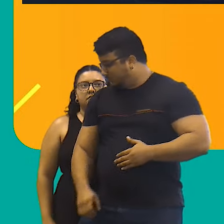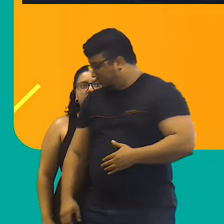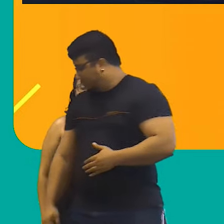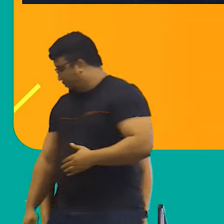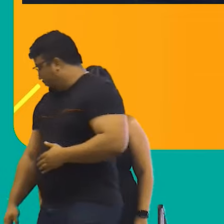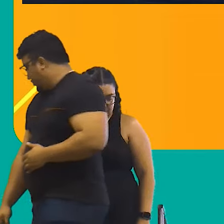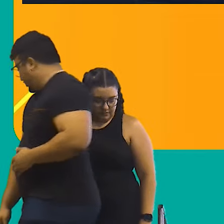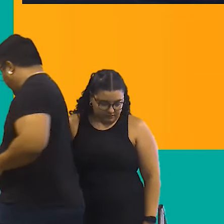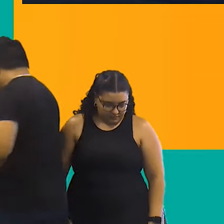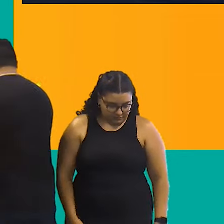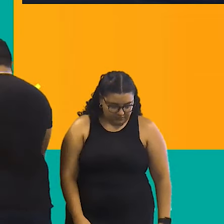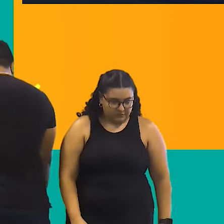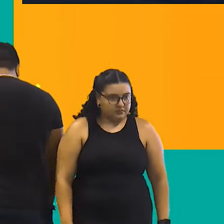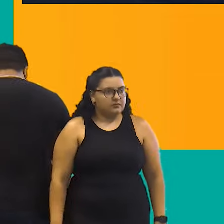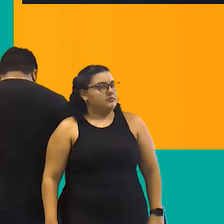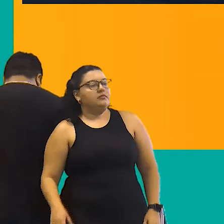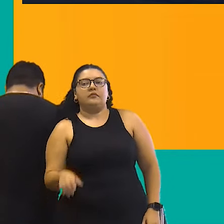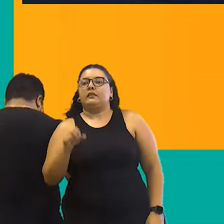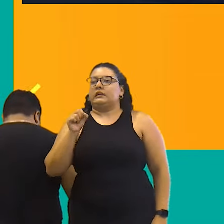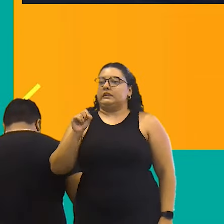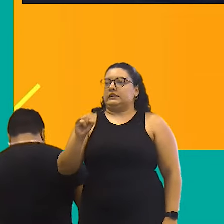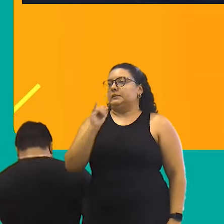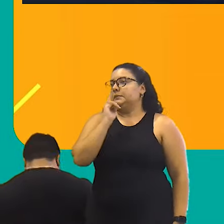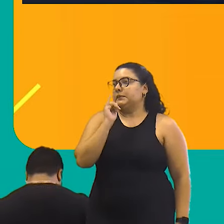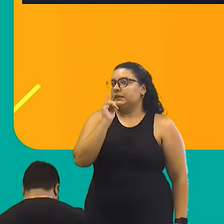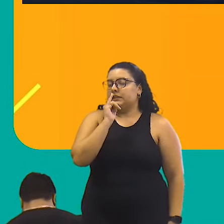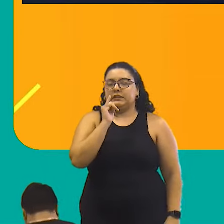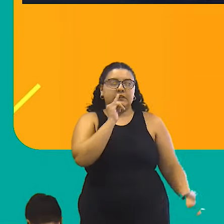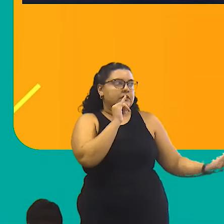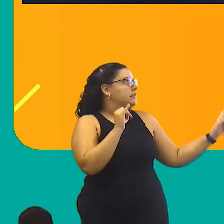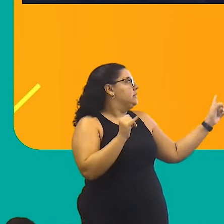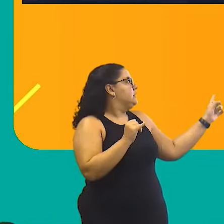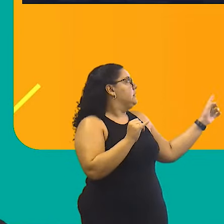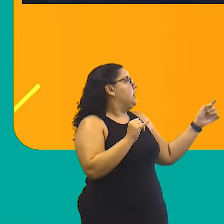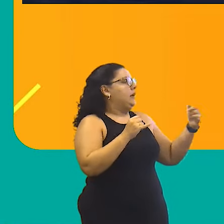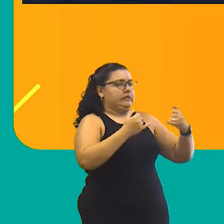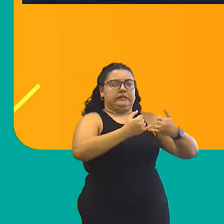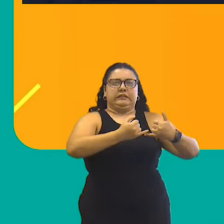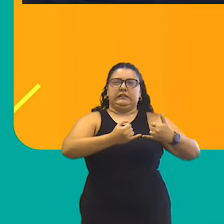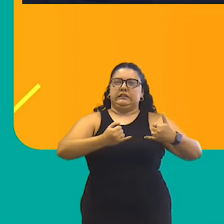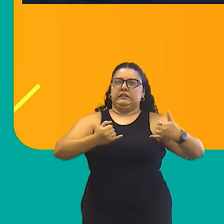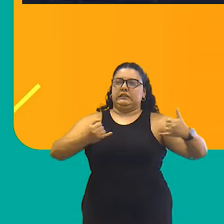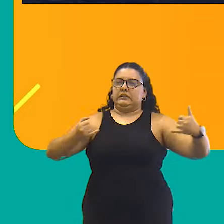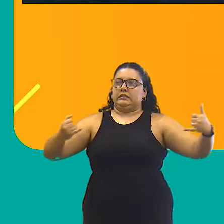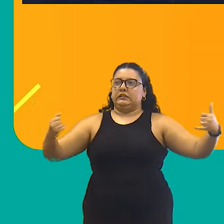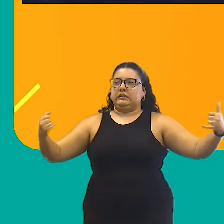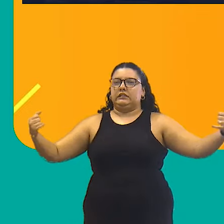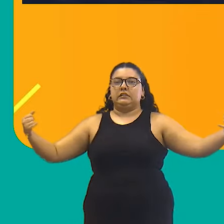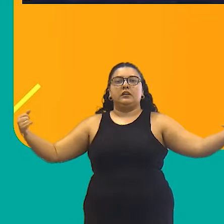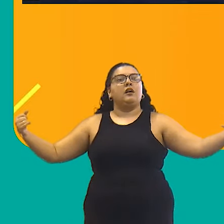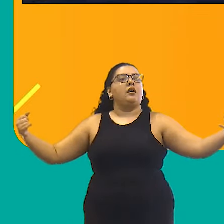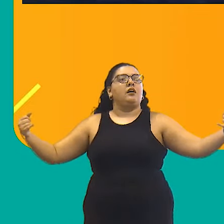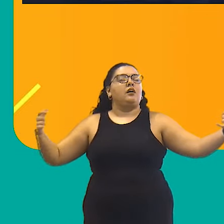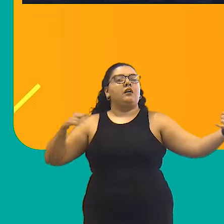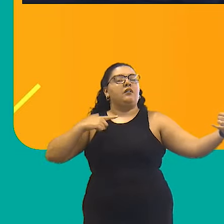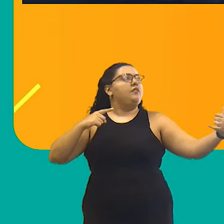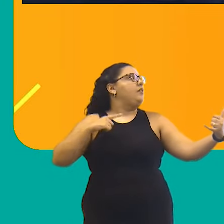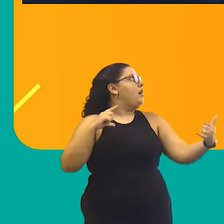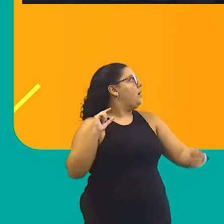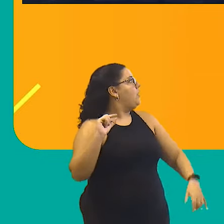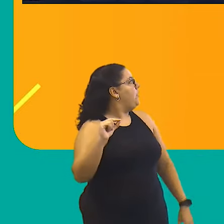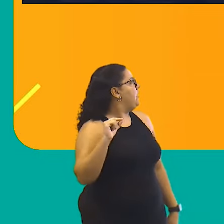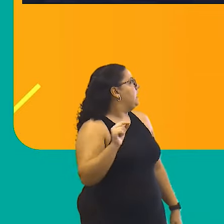Amplitude. Então, se eu deixar a corda muito comprida, a onda vai se propagando,